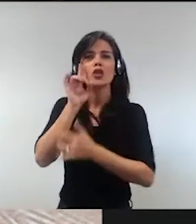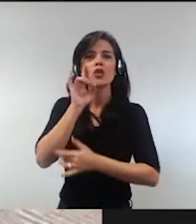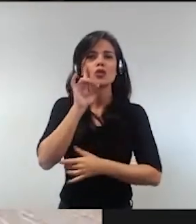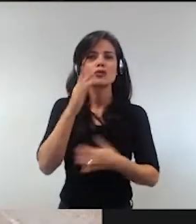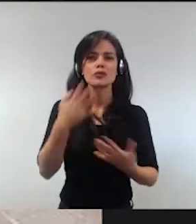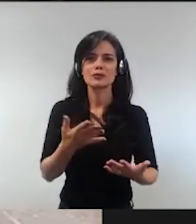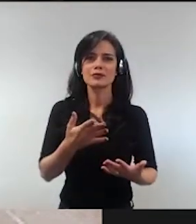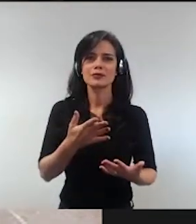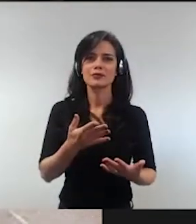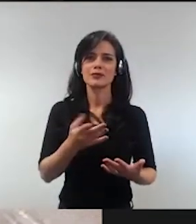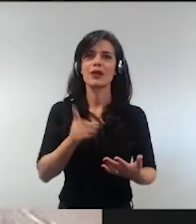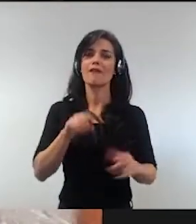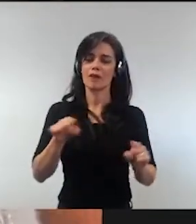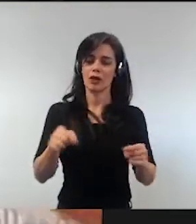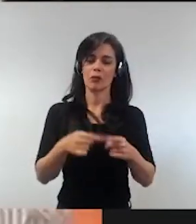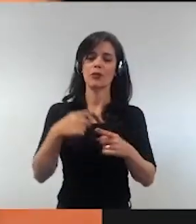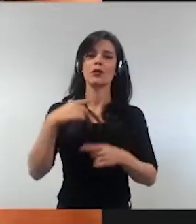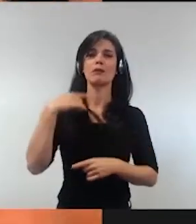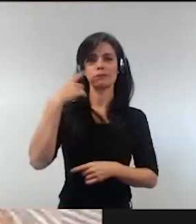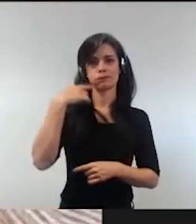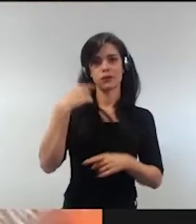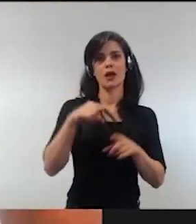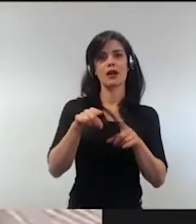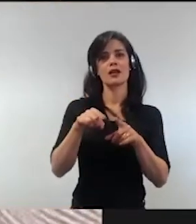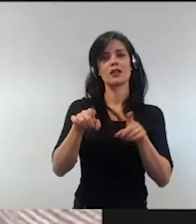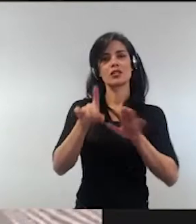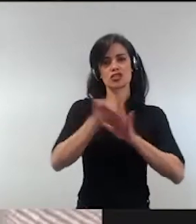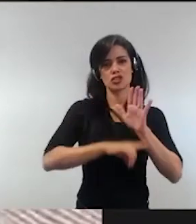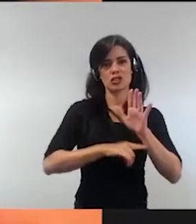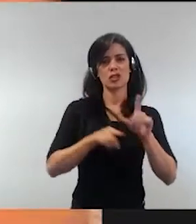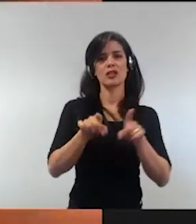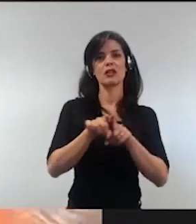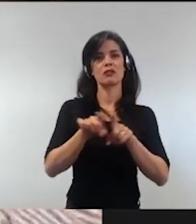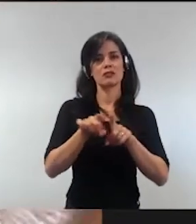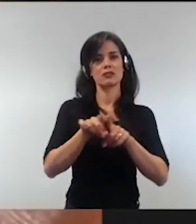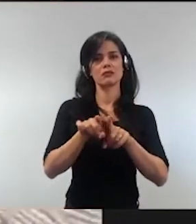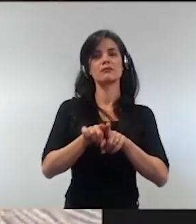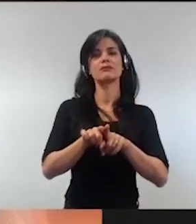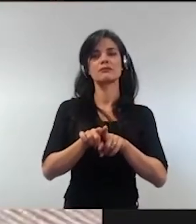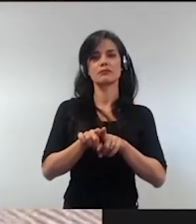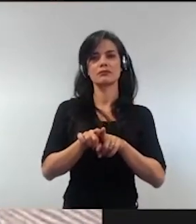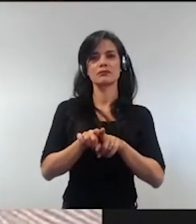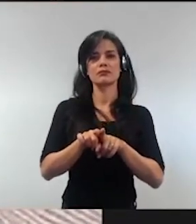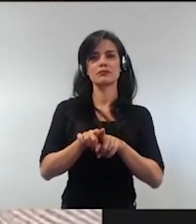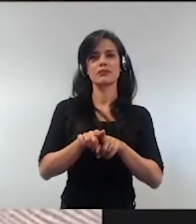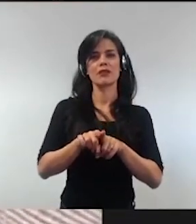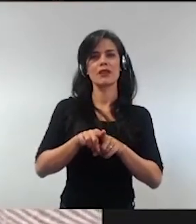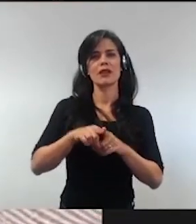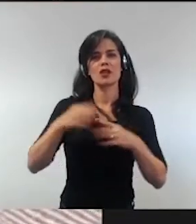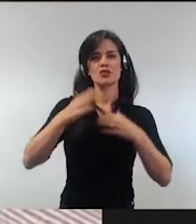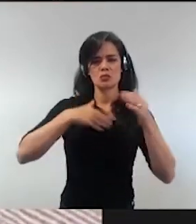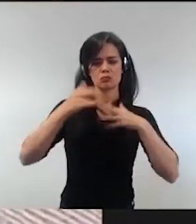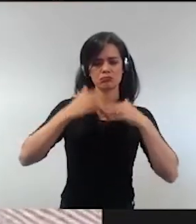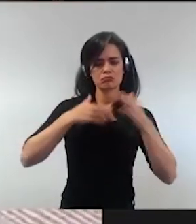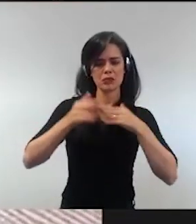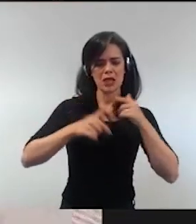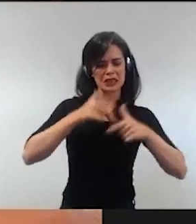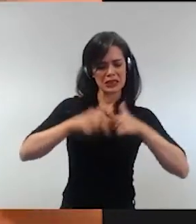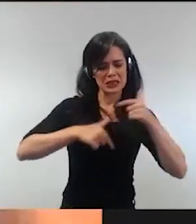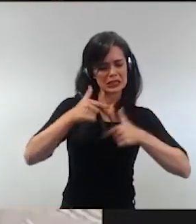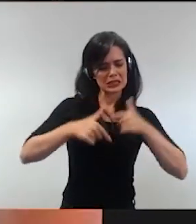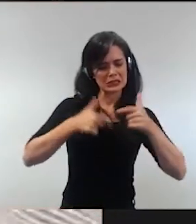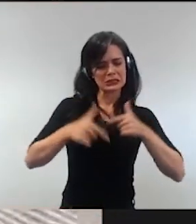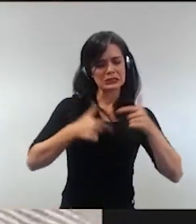dos profissionais, que estão tão enfronhados na vida jurídica, nos seus processos, nos